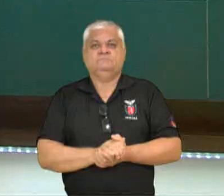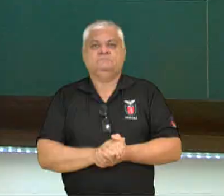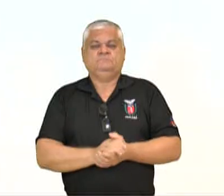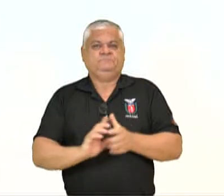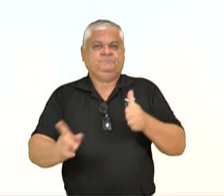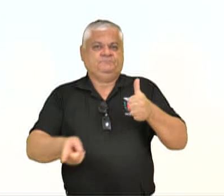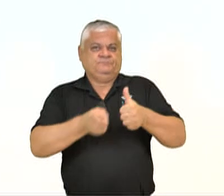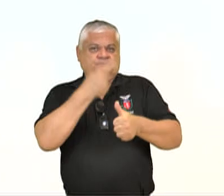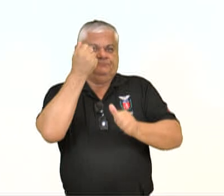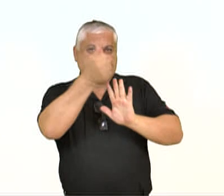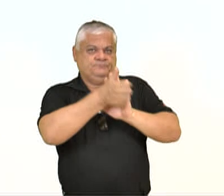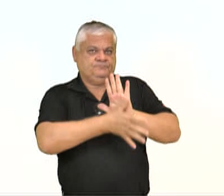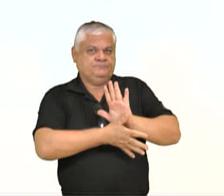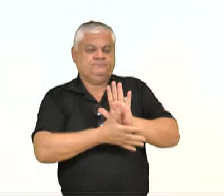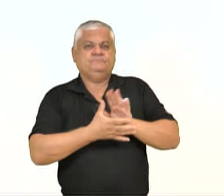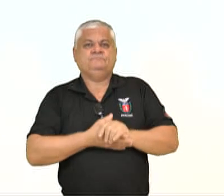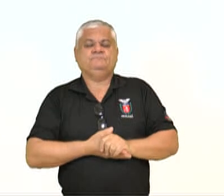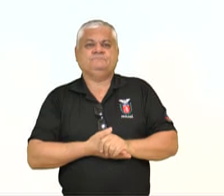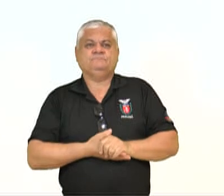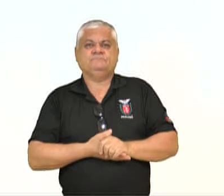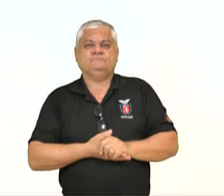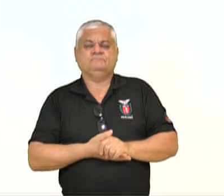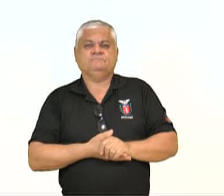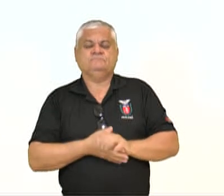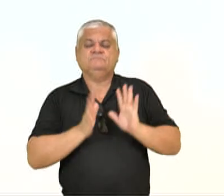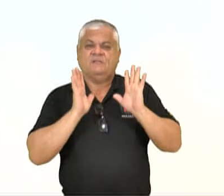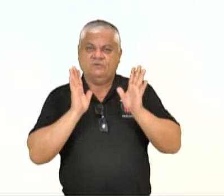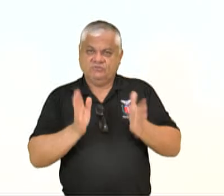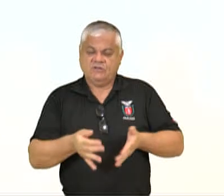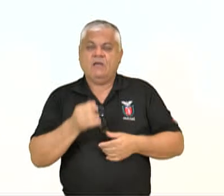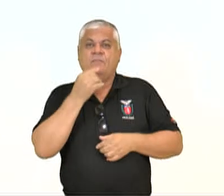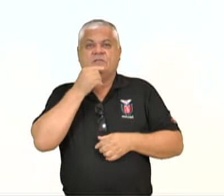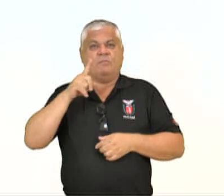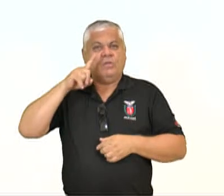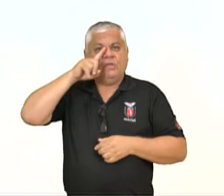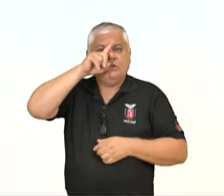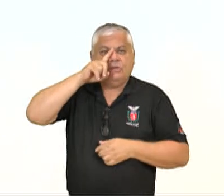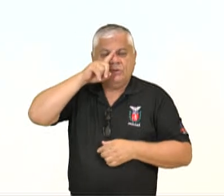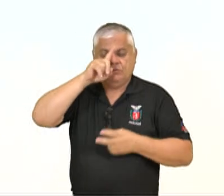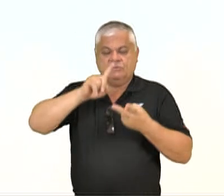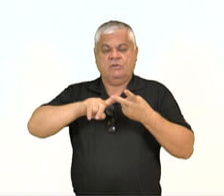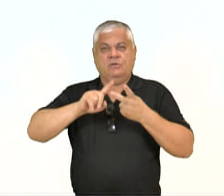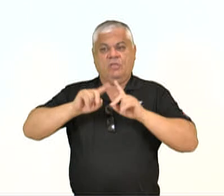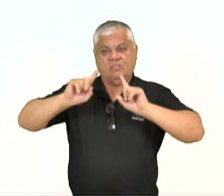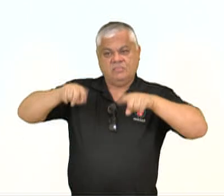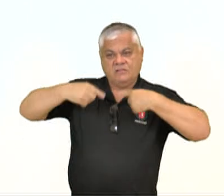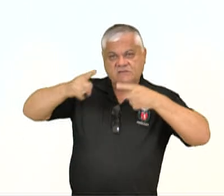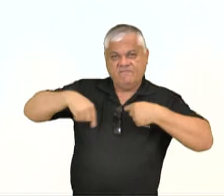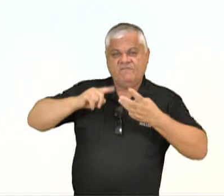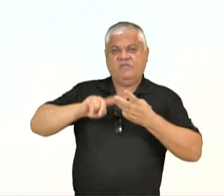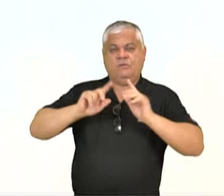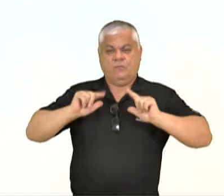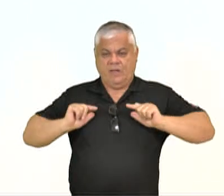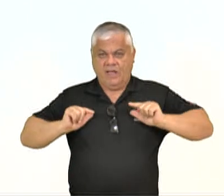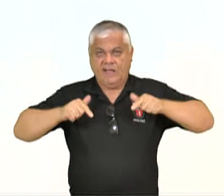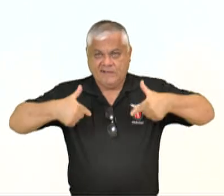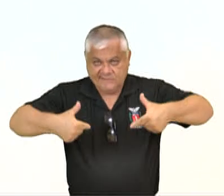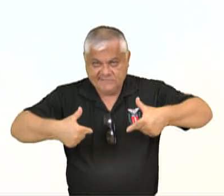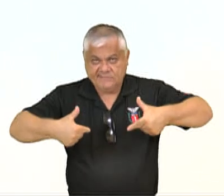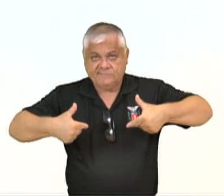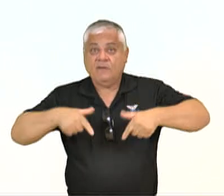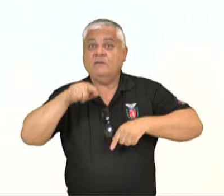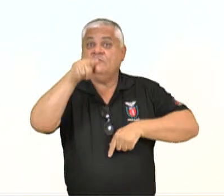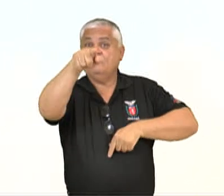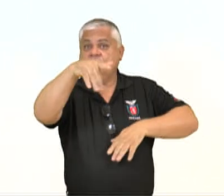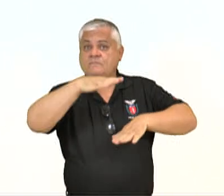Primeira atividade nossa, então. Com base na ideia de risco, desafio e ação, você deverá planejar